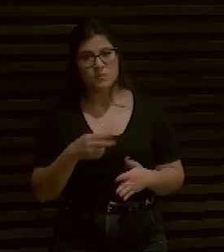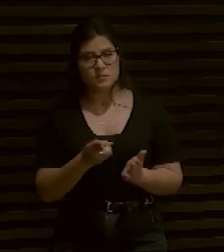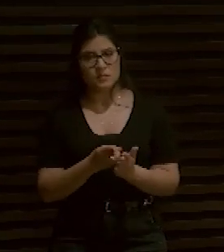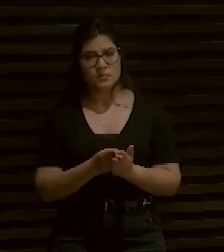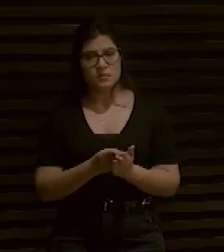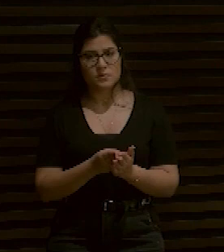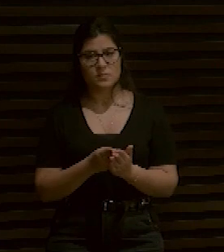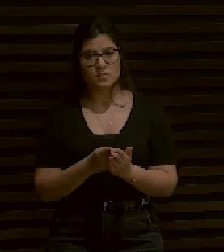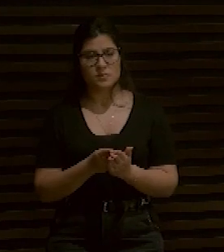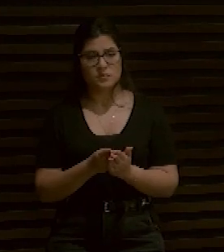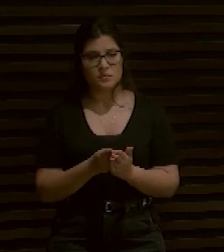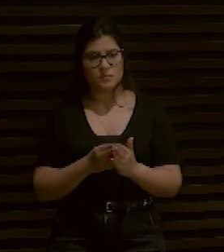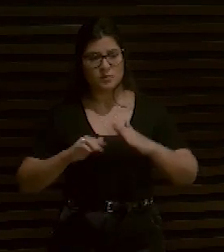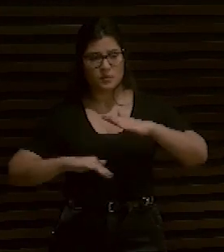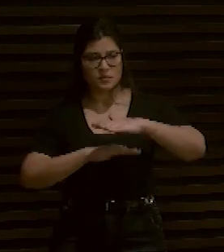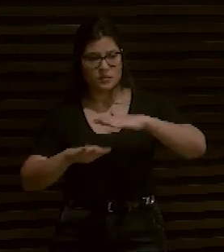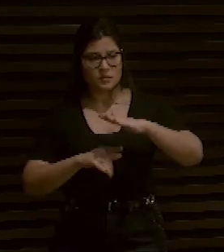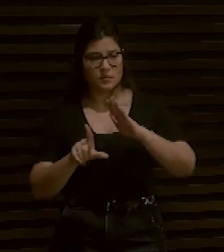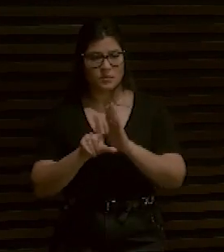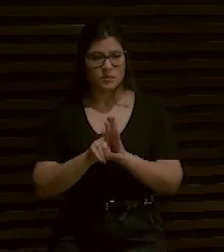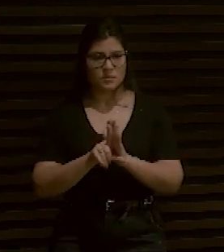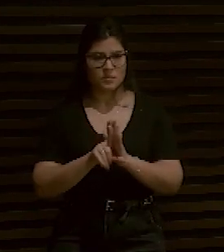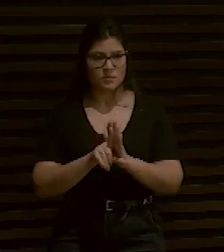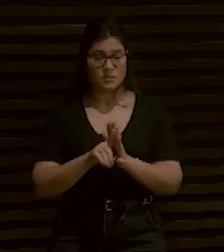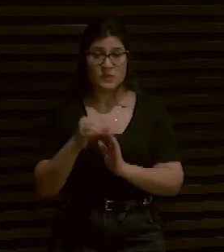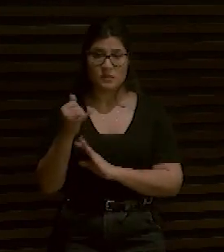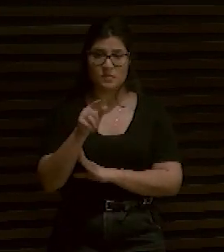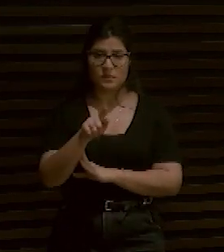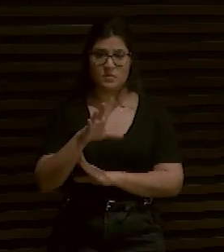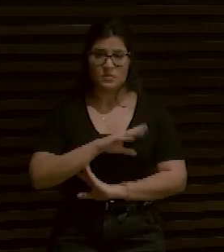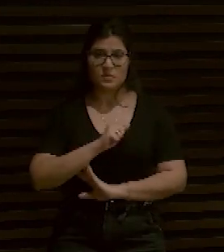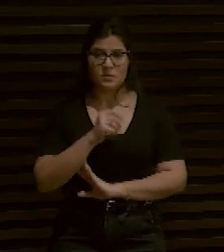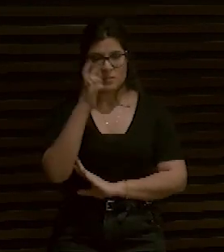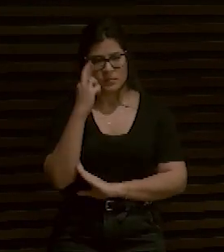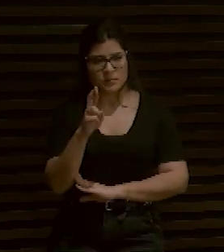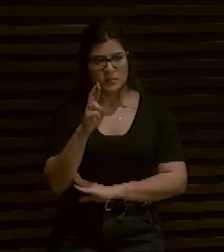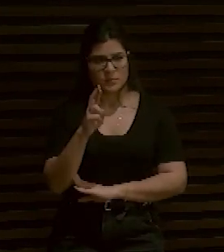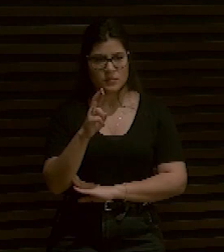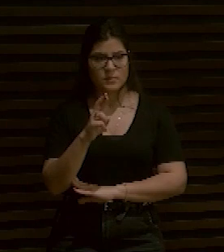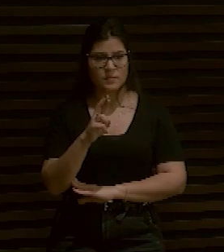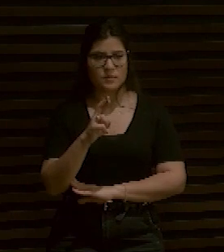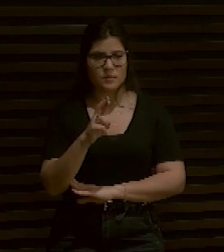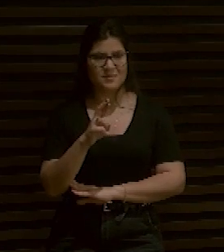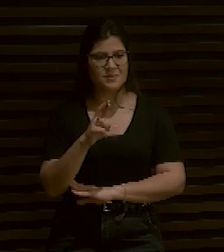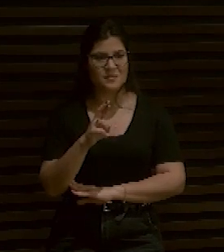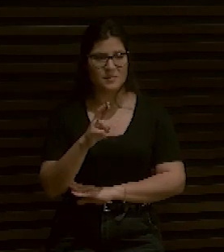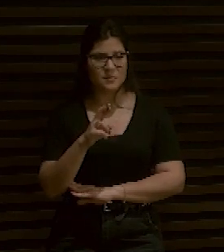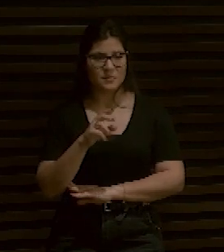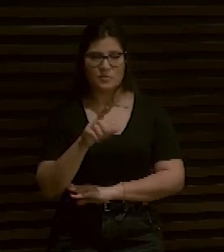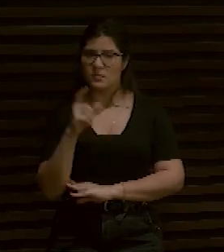ele coloca toda a lei debaixo. Se você ama o Senhor, você não vai mentir. Se